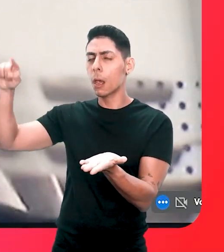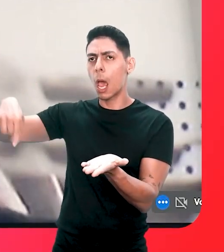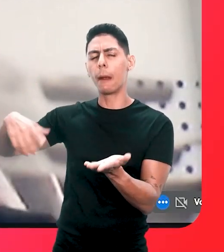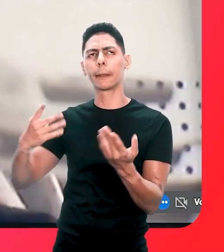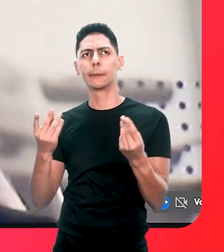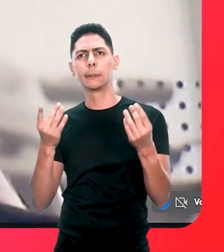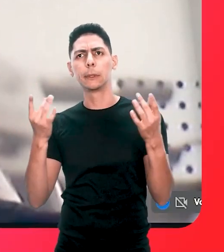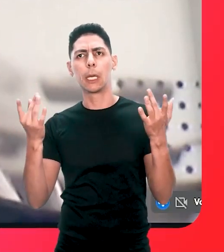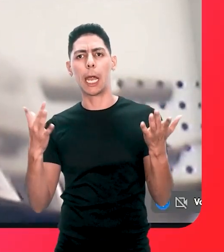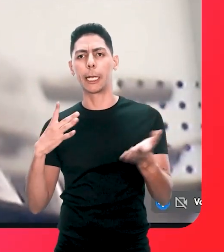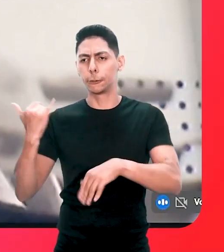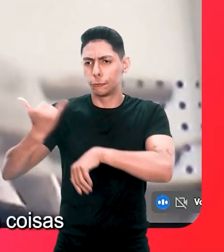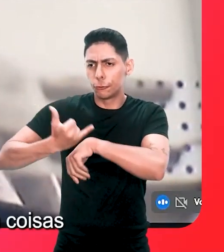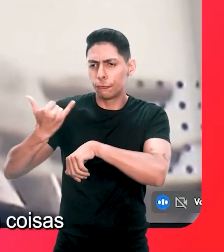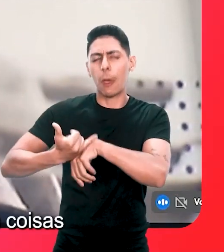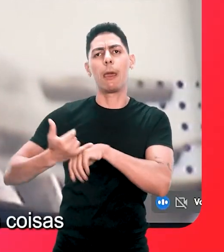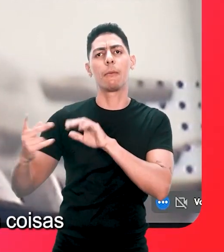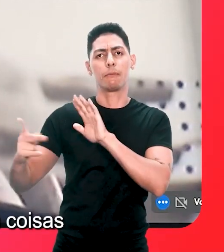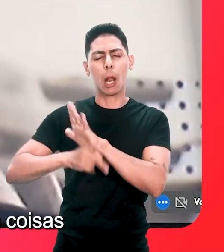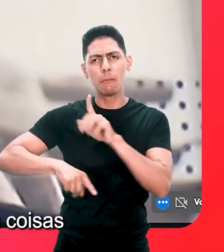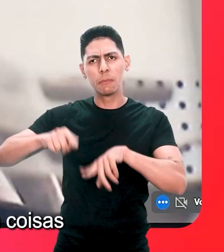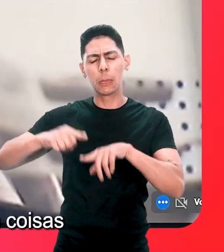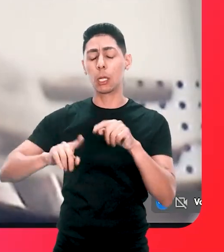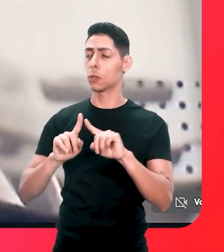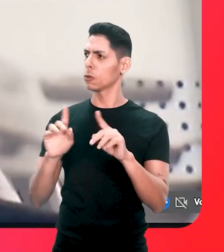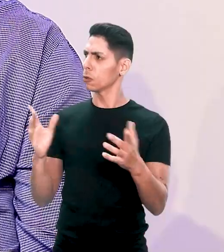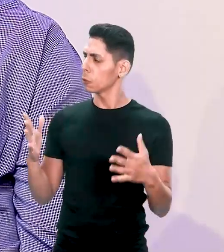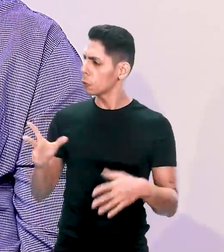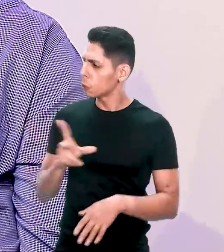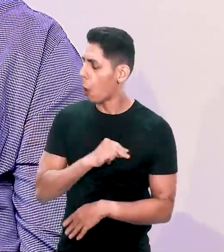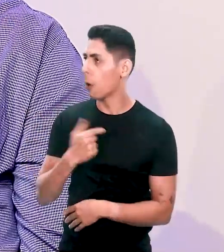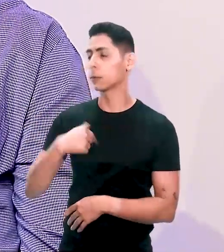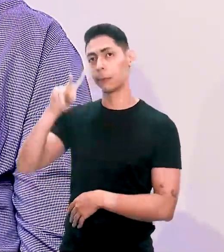metálicos. Rapaz, tu está me fazendo lembrar umas coisas que...